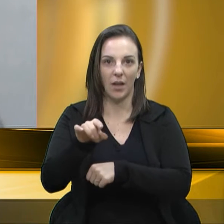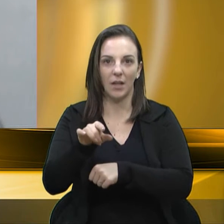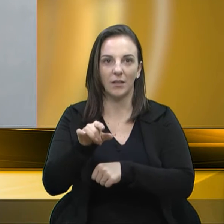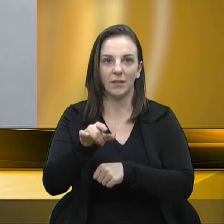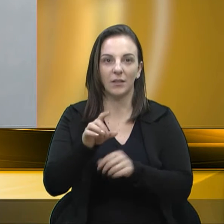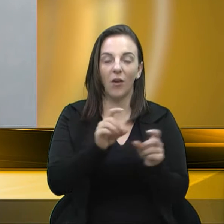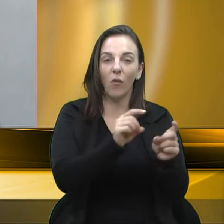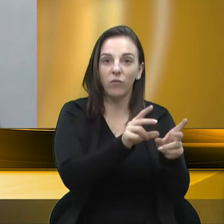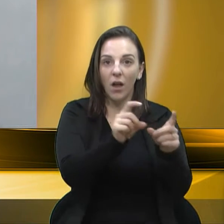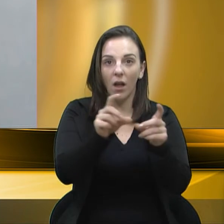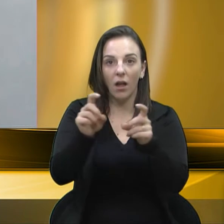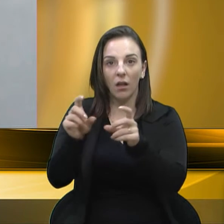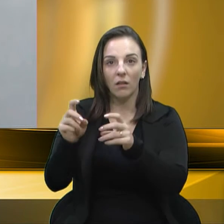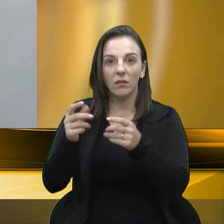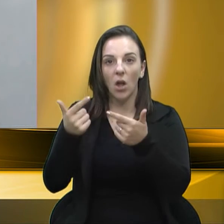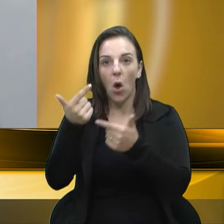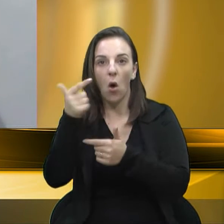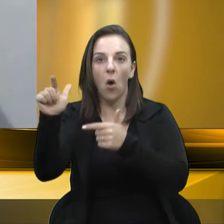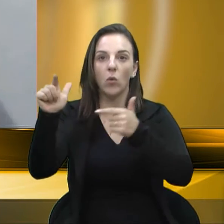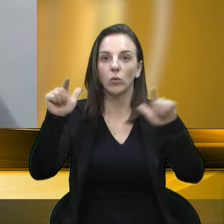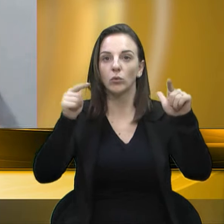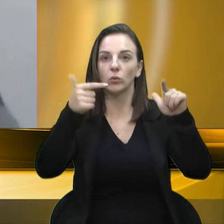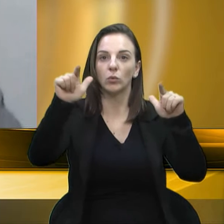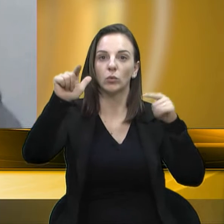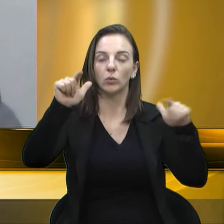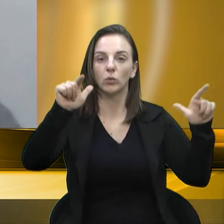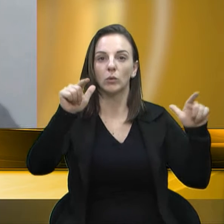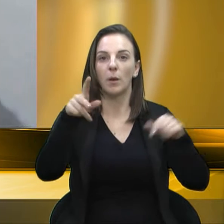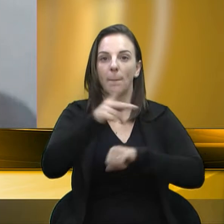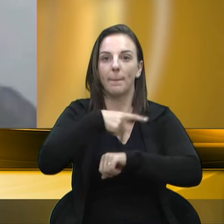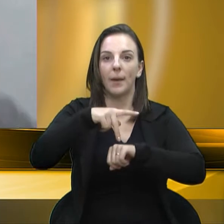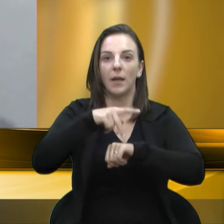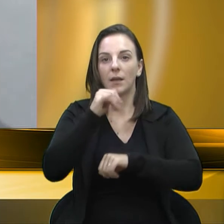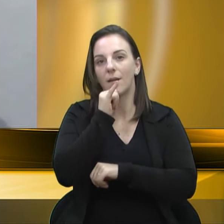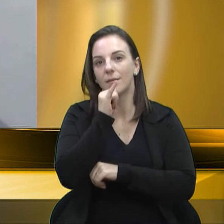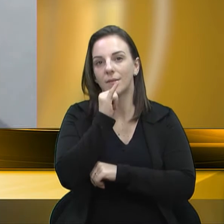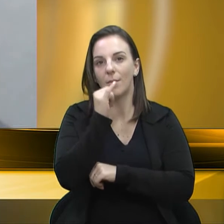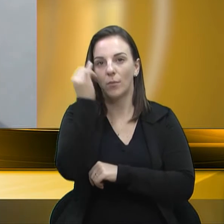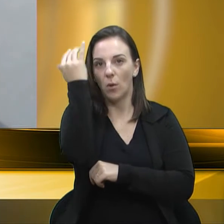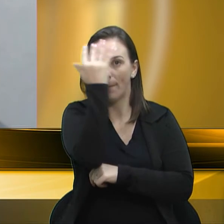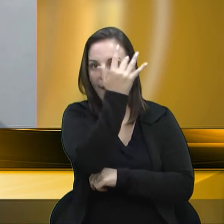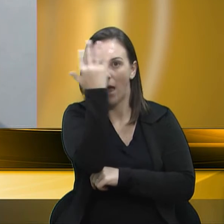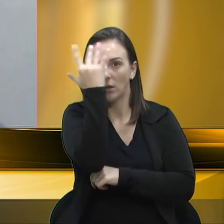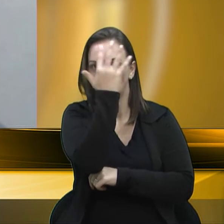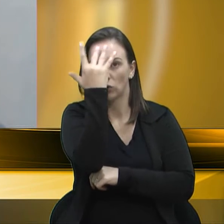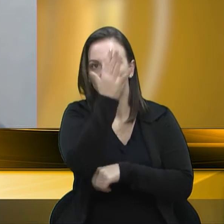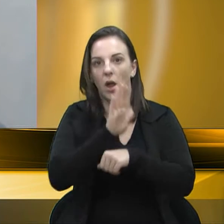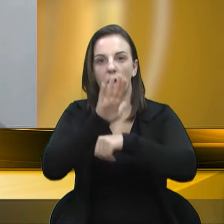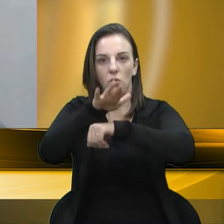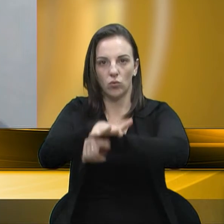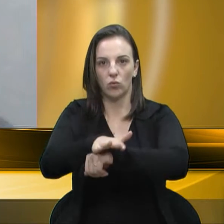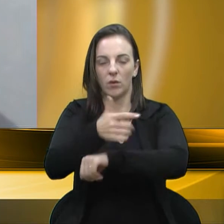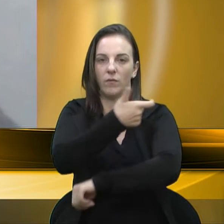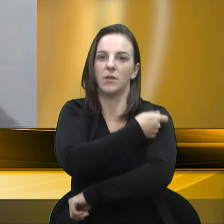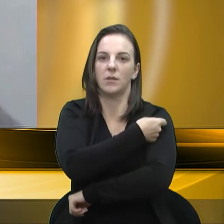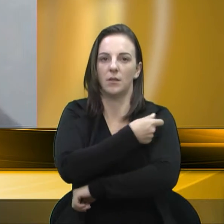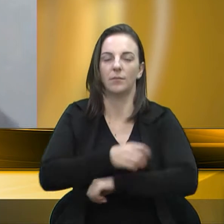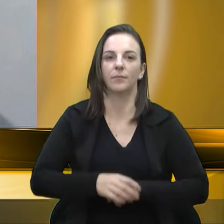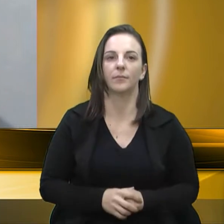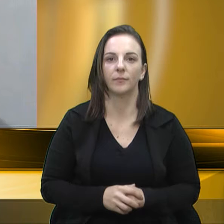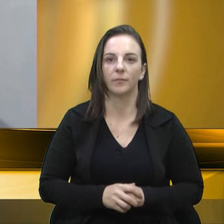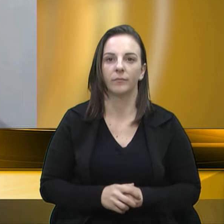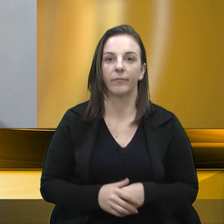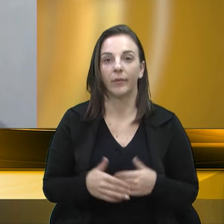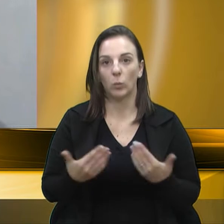para outros países, como o México, por exemplo, para auxiliar na vacinação. Então, isso se deve